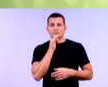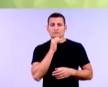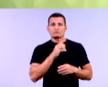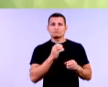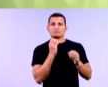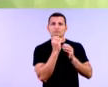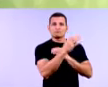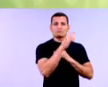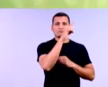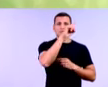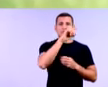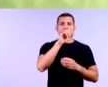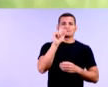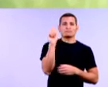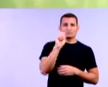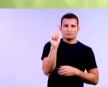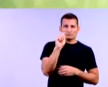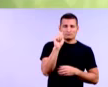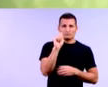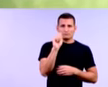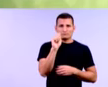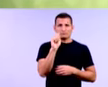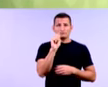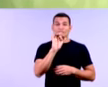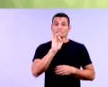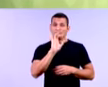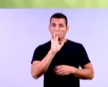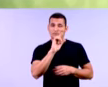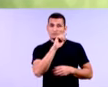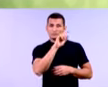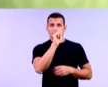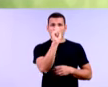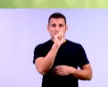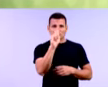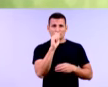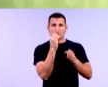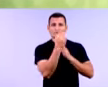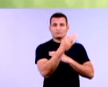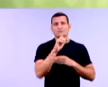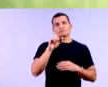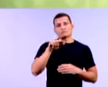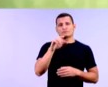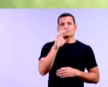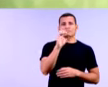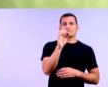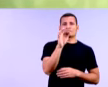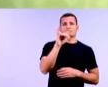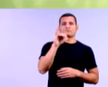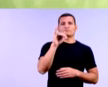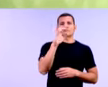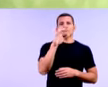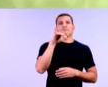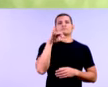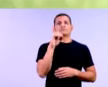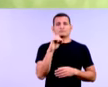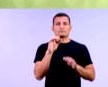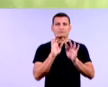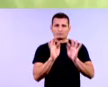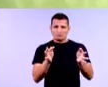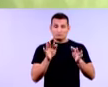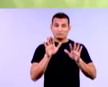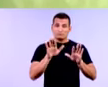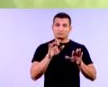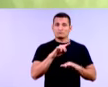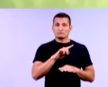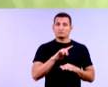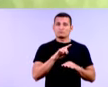para a Ariquemes, se esse ofício for só para a Ariquemes, ele é um ofício simples. Porém, se ele mandar um ofício, por exemplo, ele